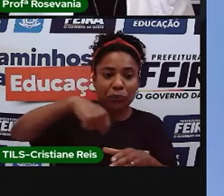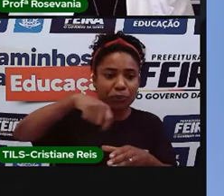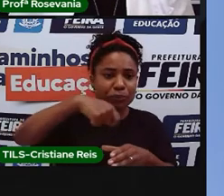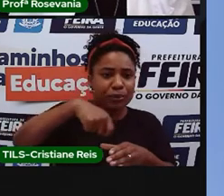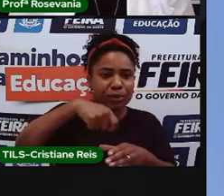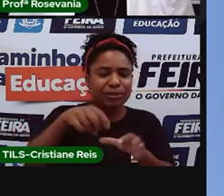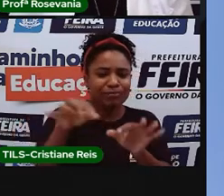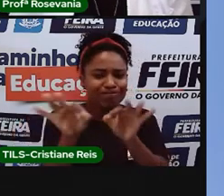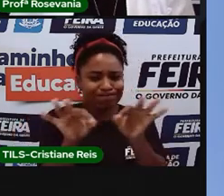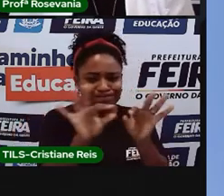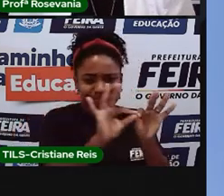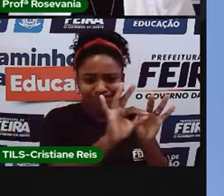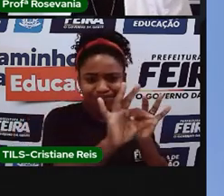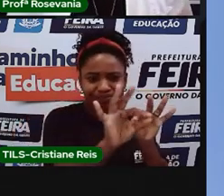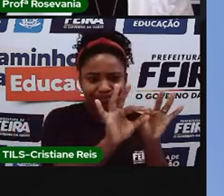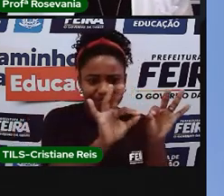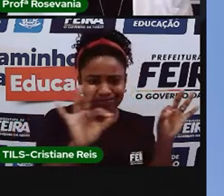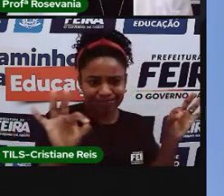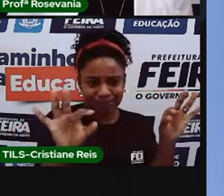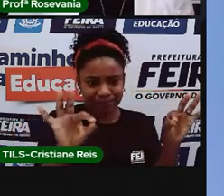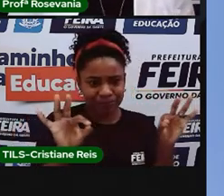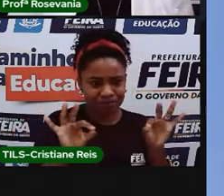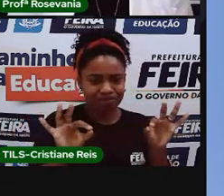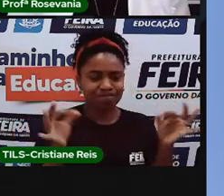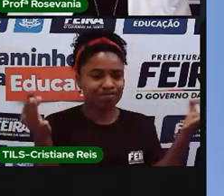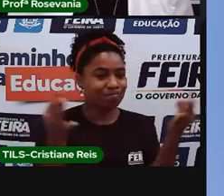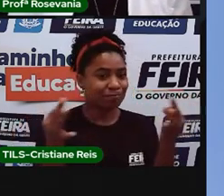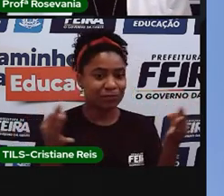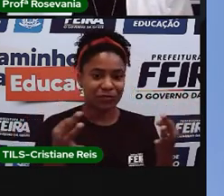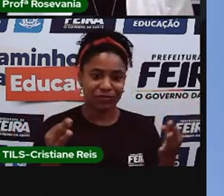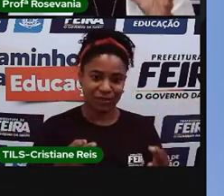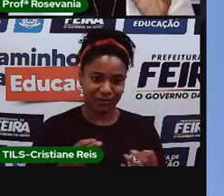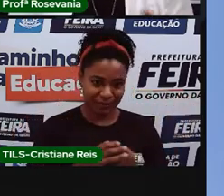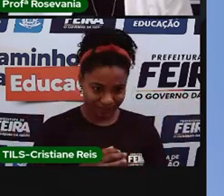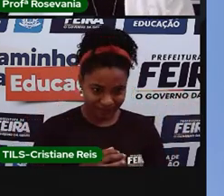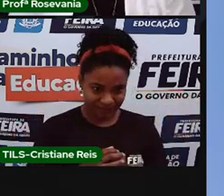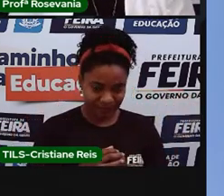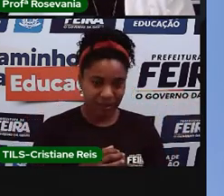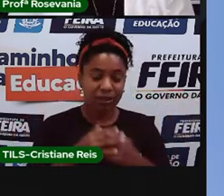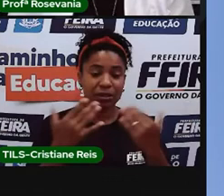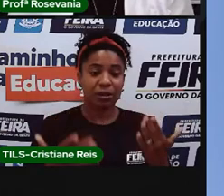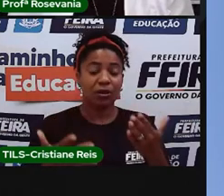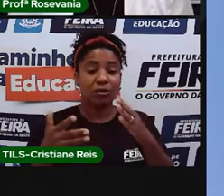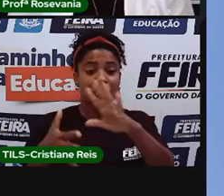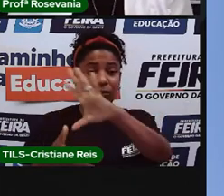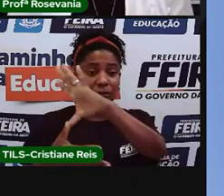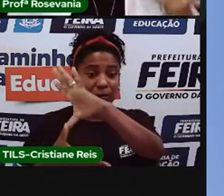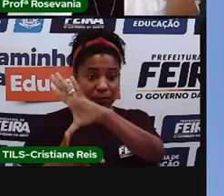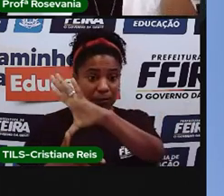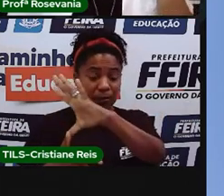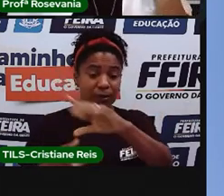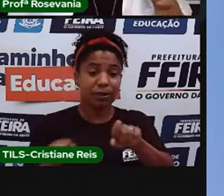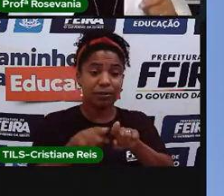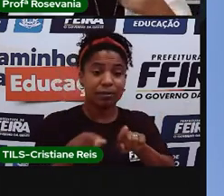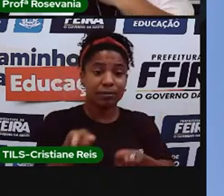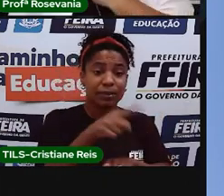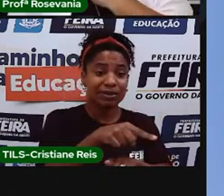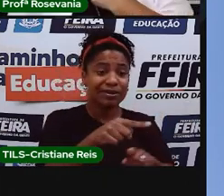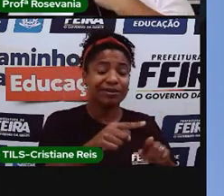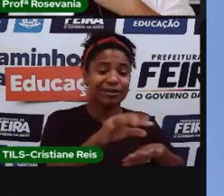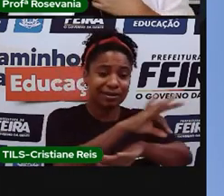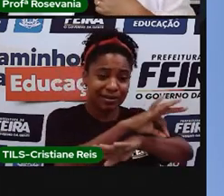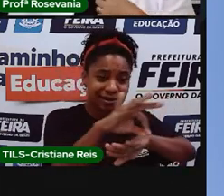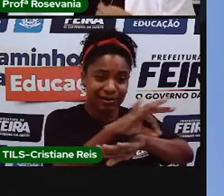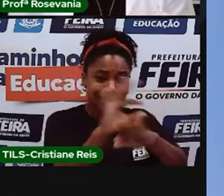A gente sabe que tanto o mapa quanto as plantas, elas são uma representação do espaço real num tamanho